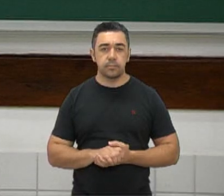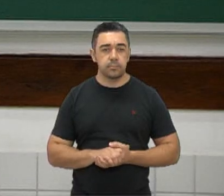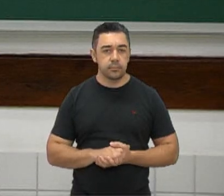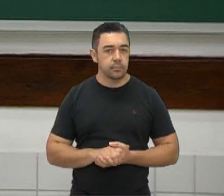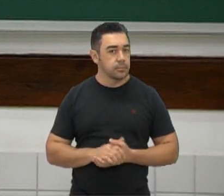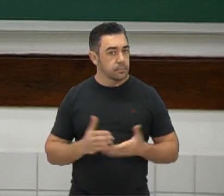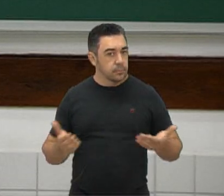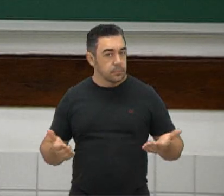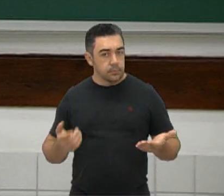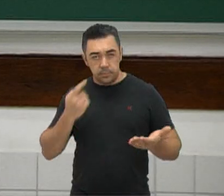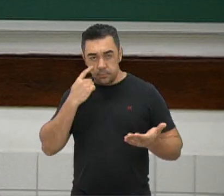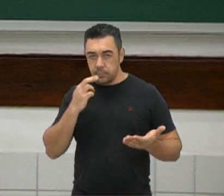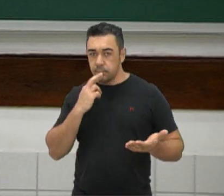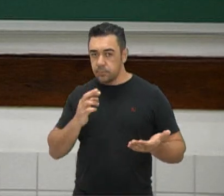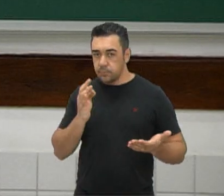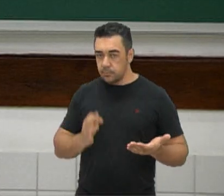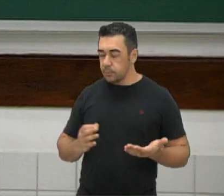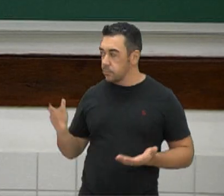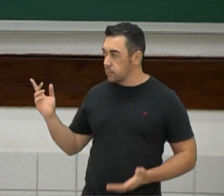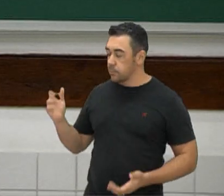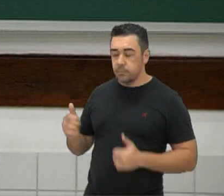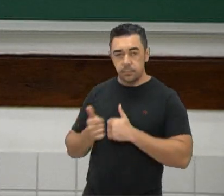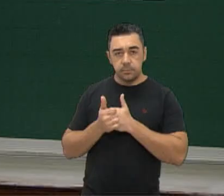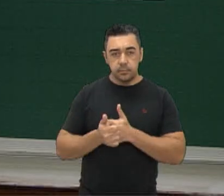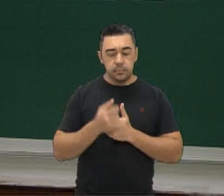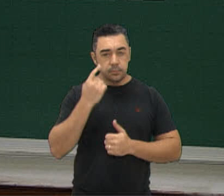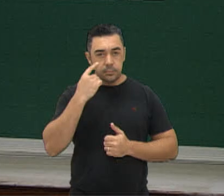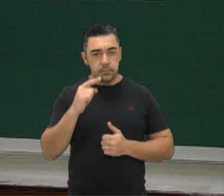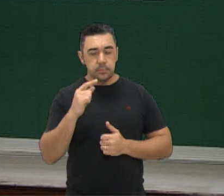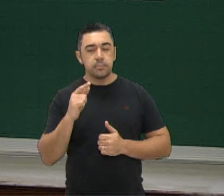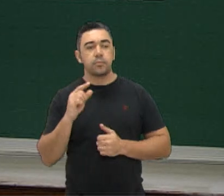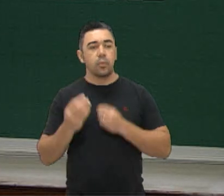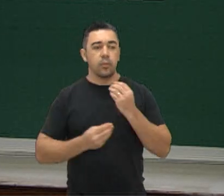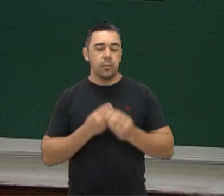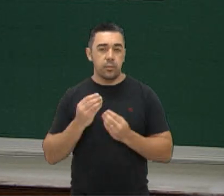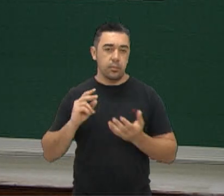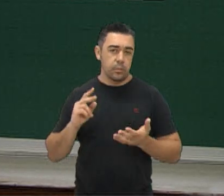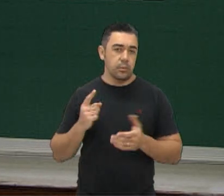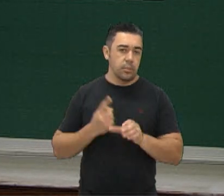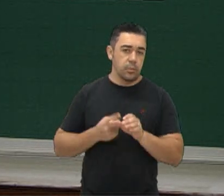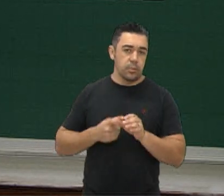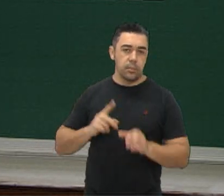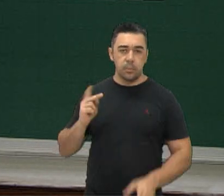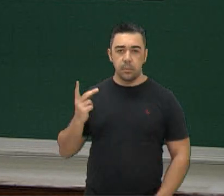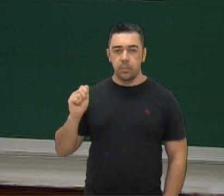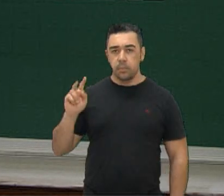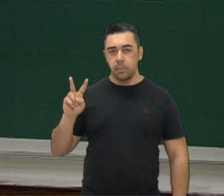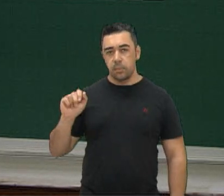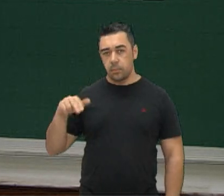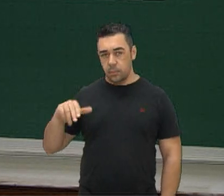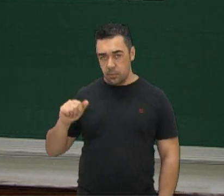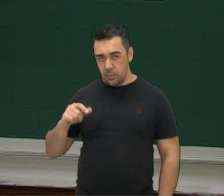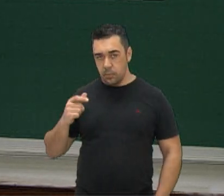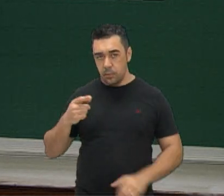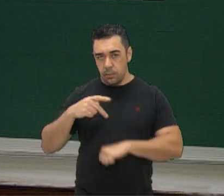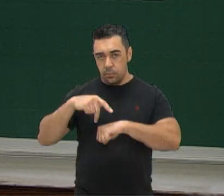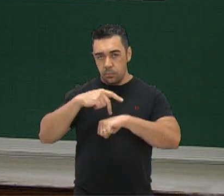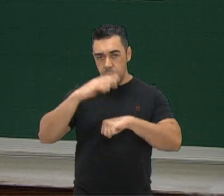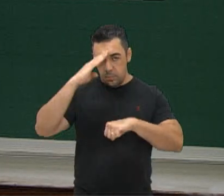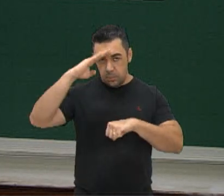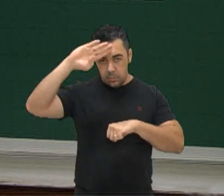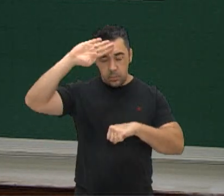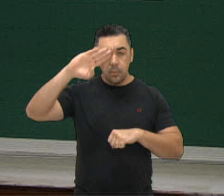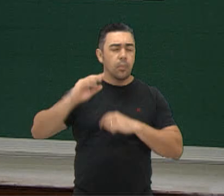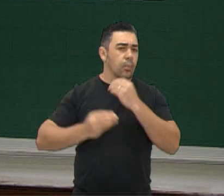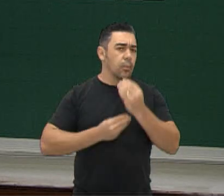A ver, entonces, com base em la previsão de tempo em La Habana, que queda em Cuba, né, que fica em Cuba, contesta,